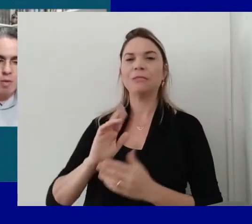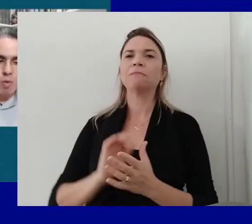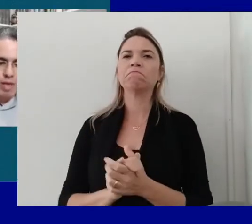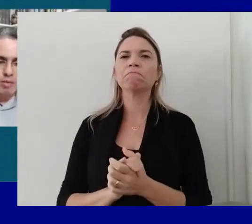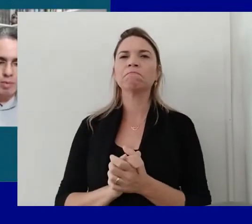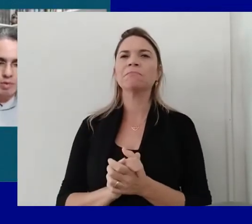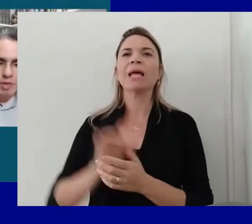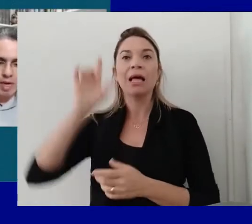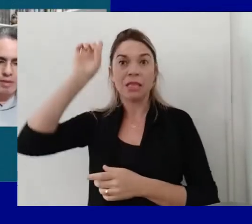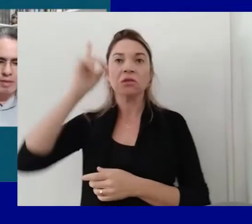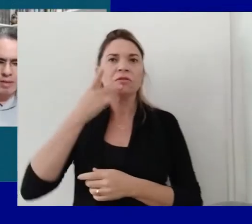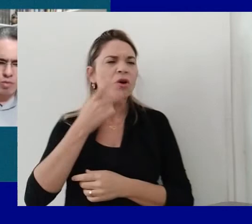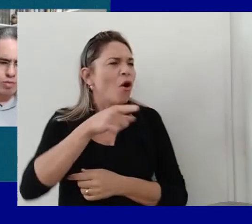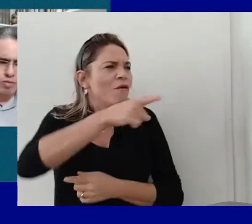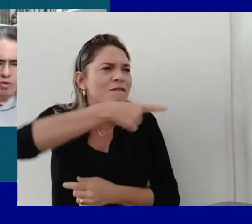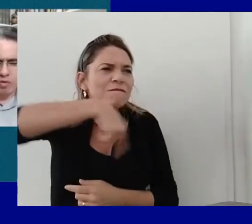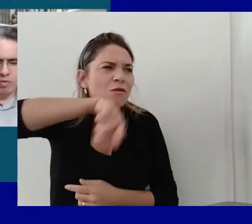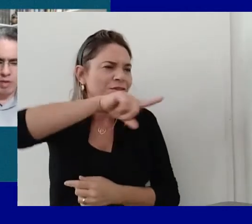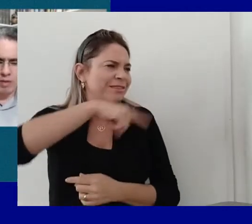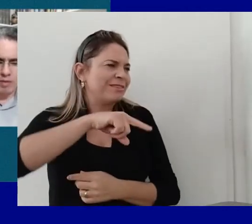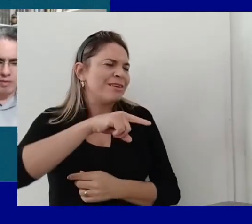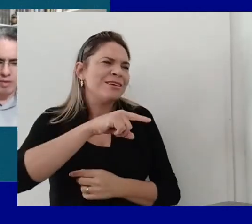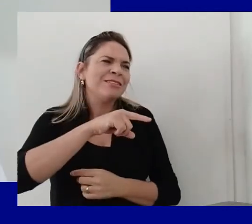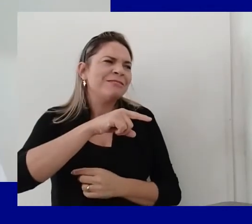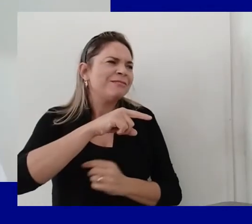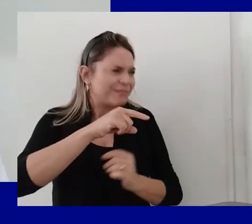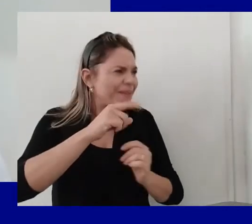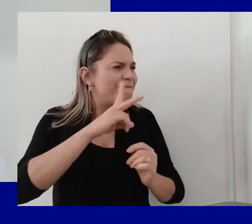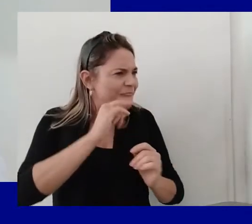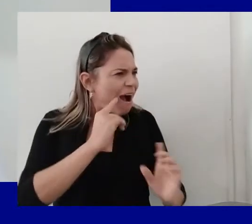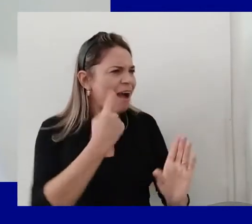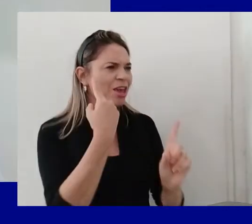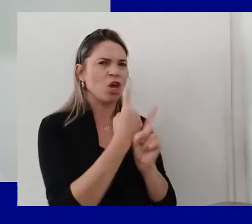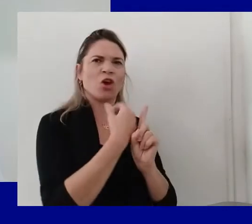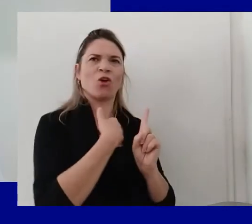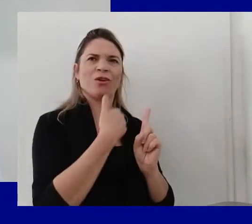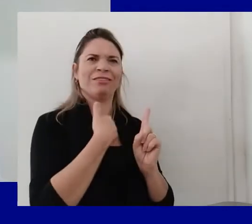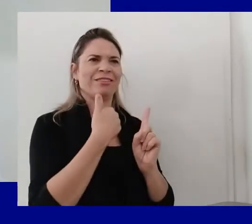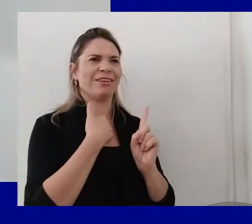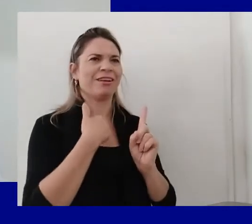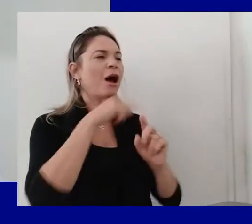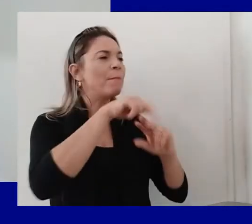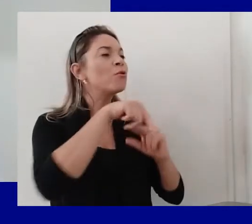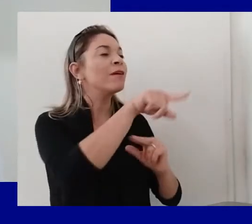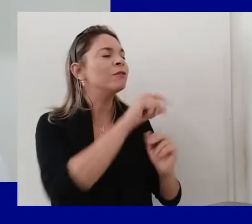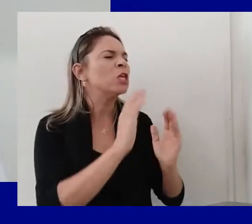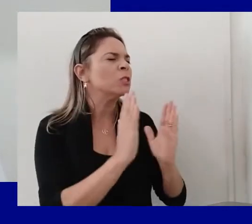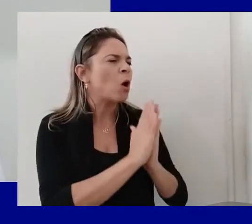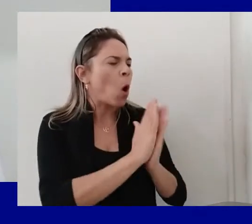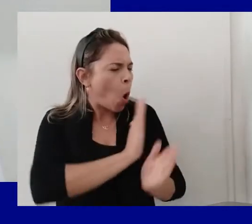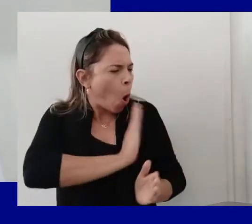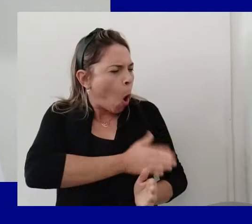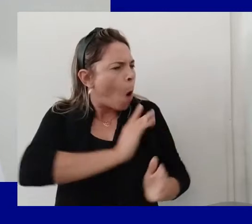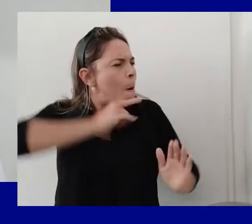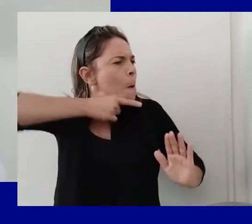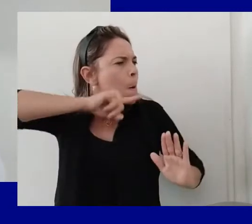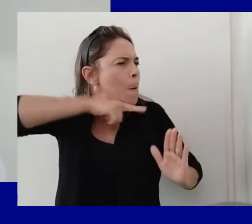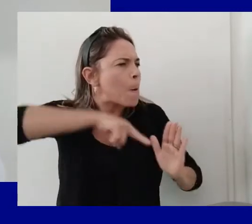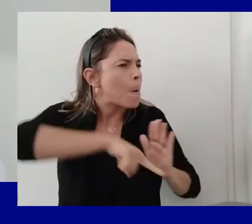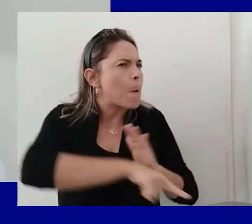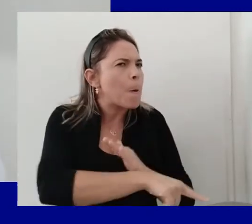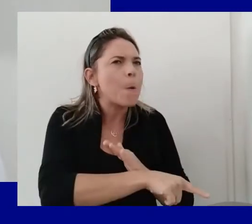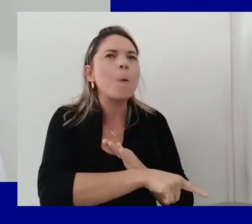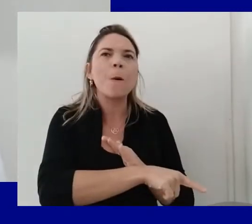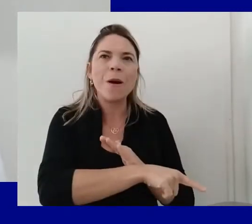achareis, quando me buscardes de todo o vosso coração. E o versículo 14, na parte A, diz: E serei achado